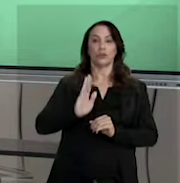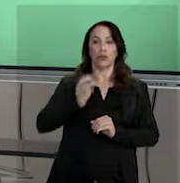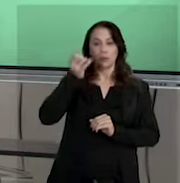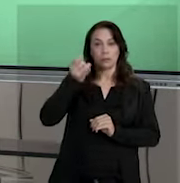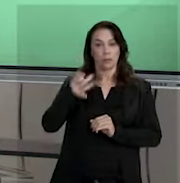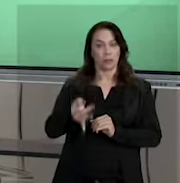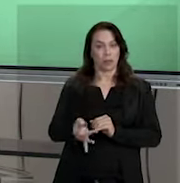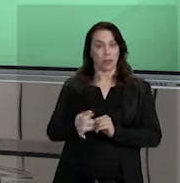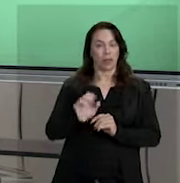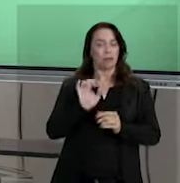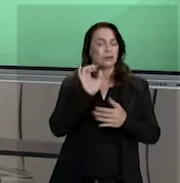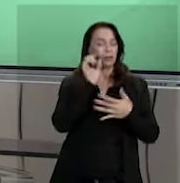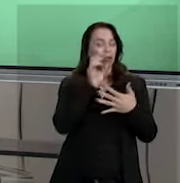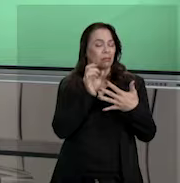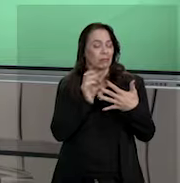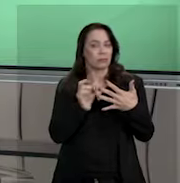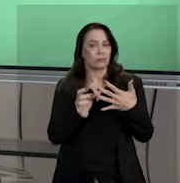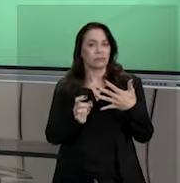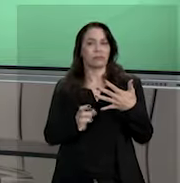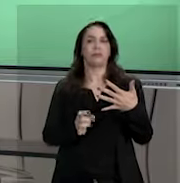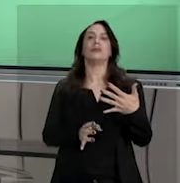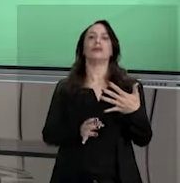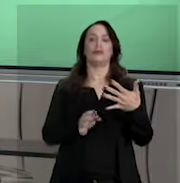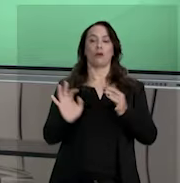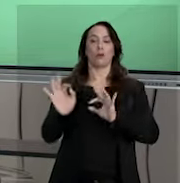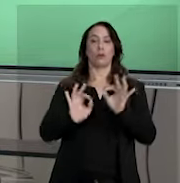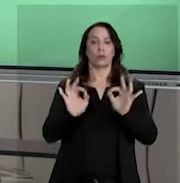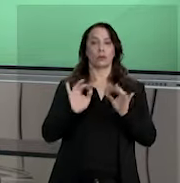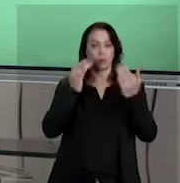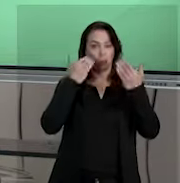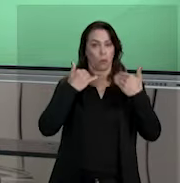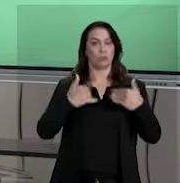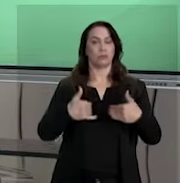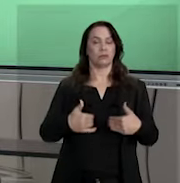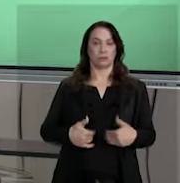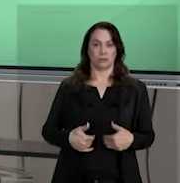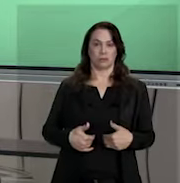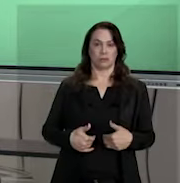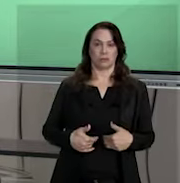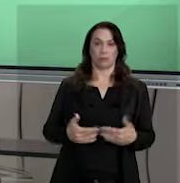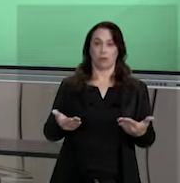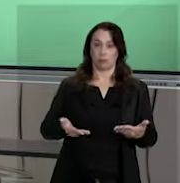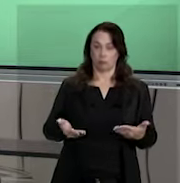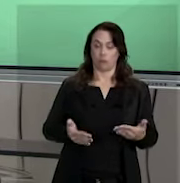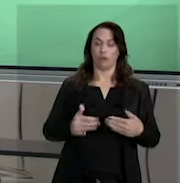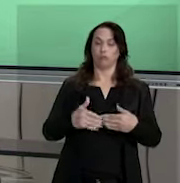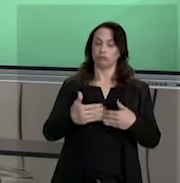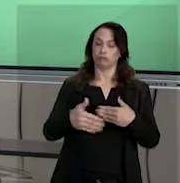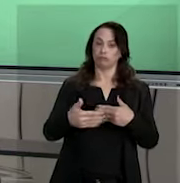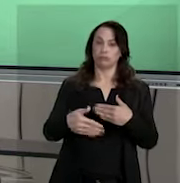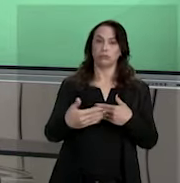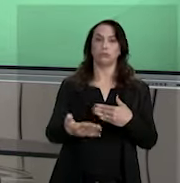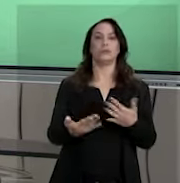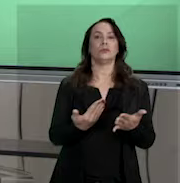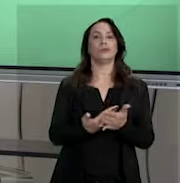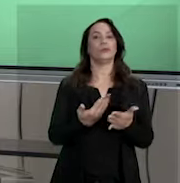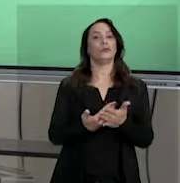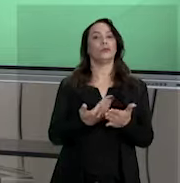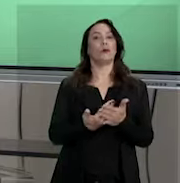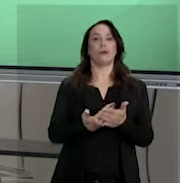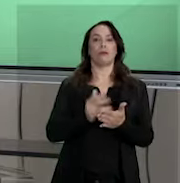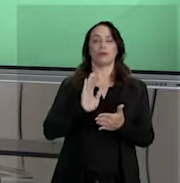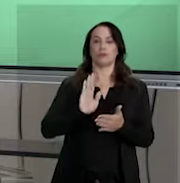de organização que o corpo humano tem, tá? Então a gente está na sequência, né, de aulas falando